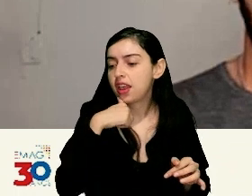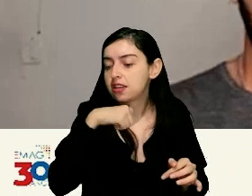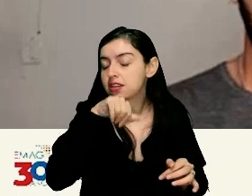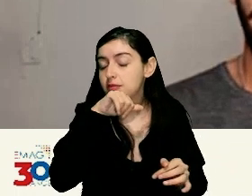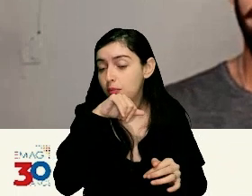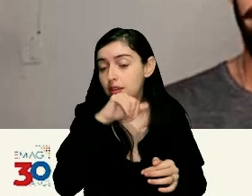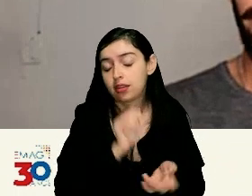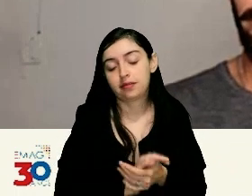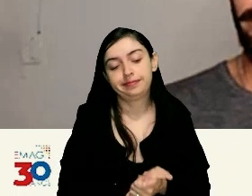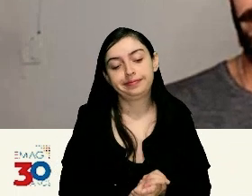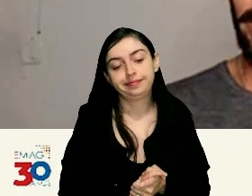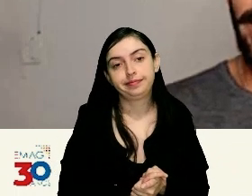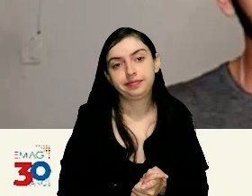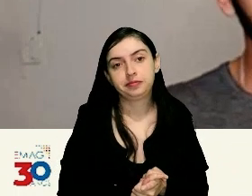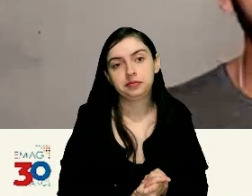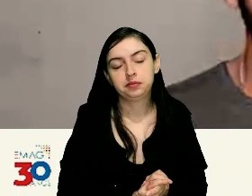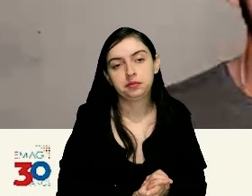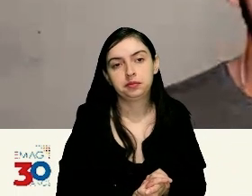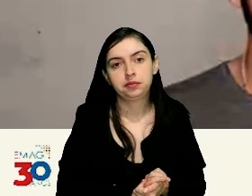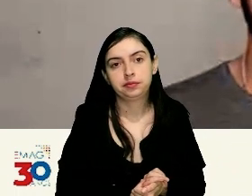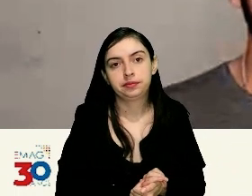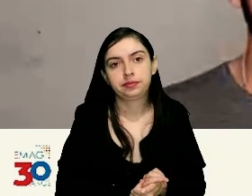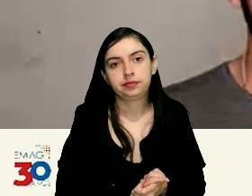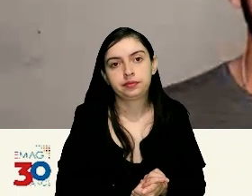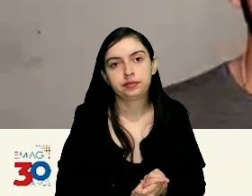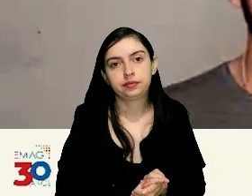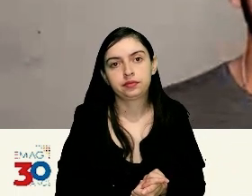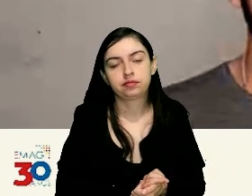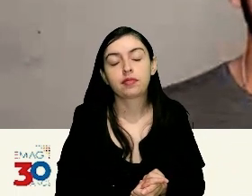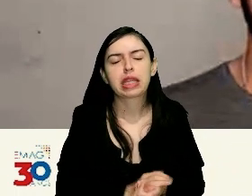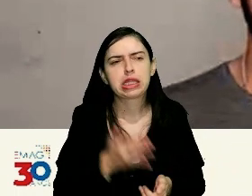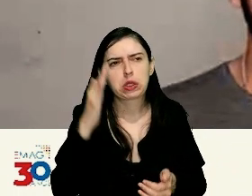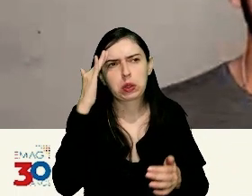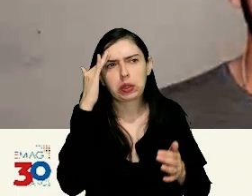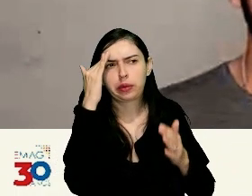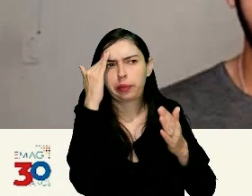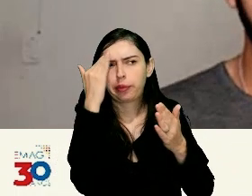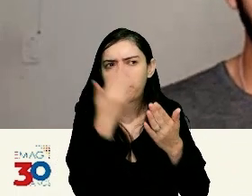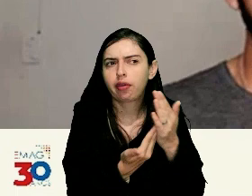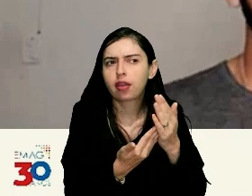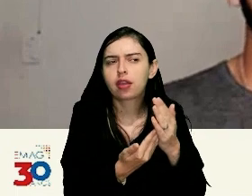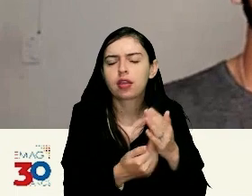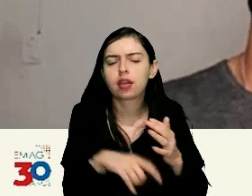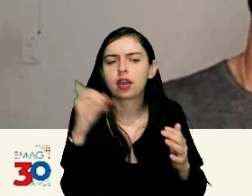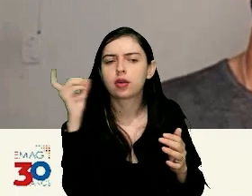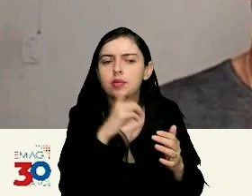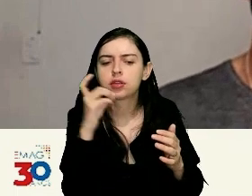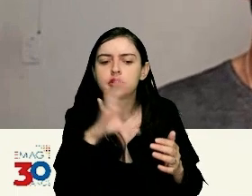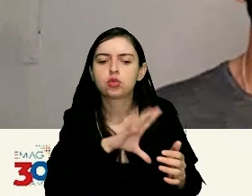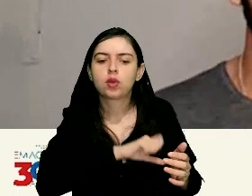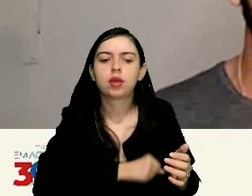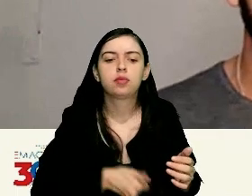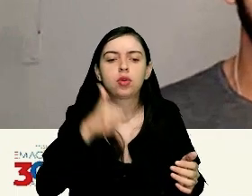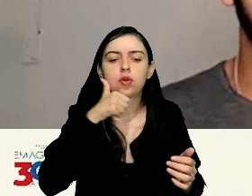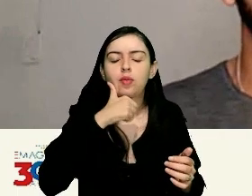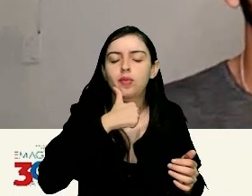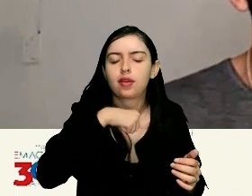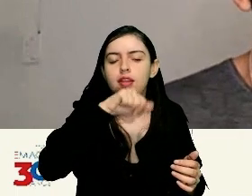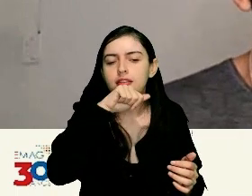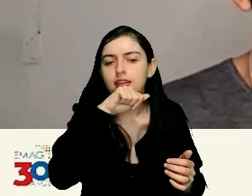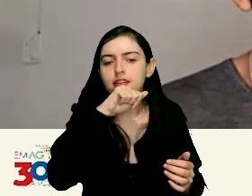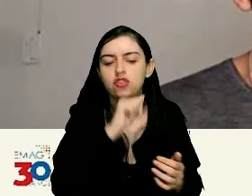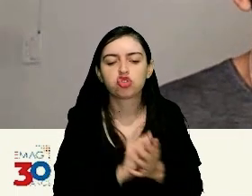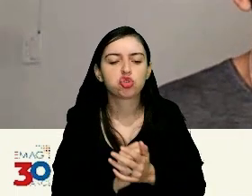Então, essa é uma crença, o mito do amor materno é uma crença, e que está enraizado em toda a sociedade, tanto